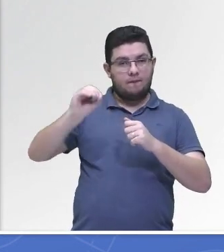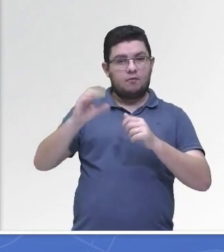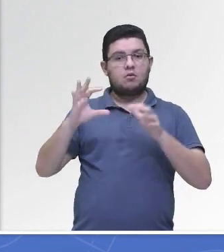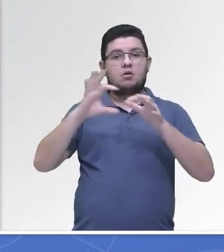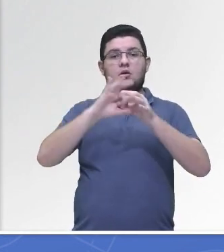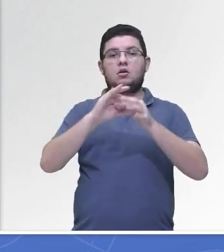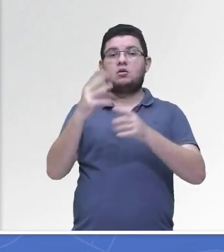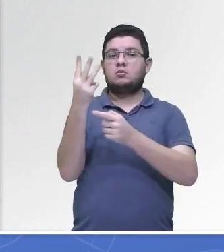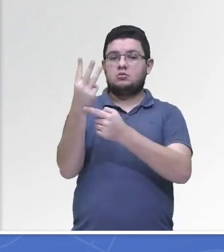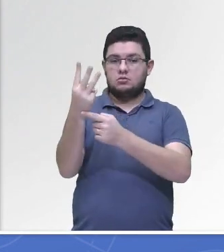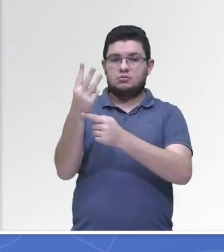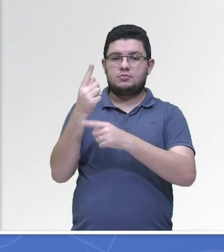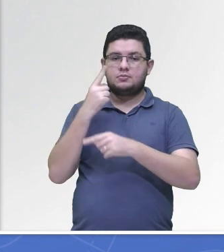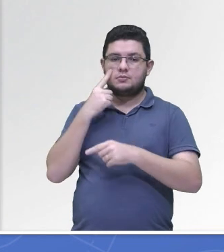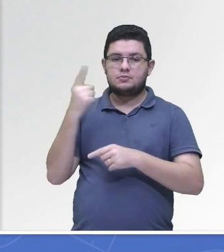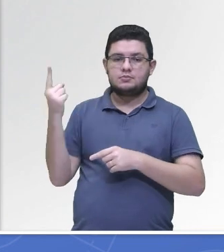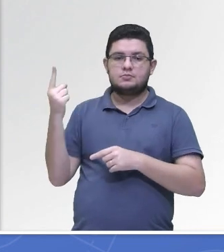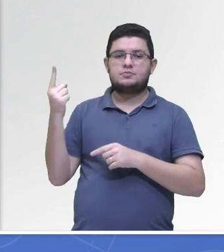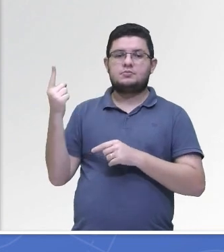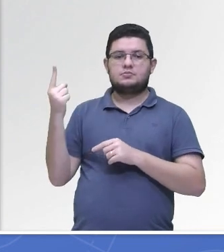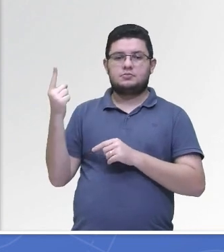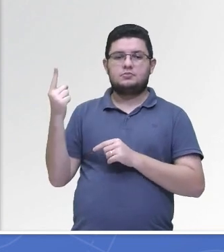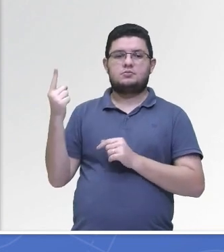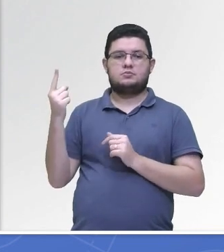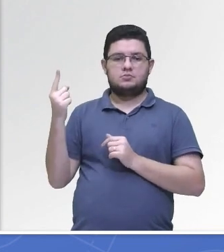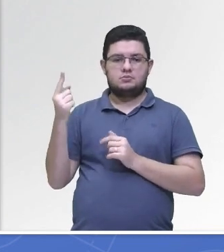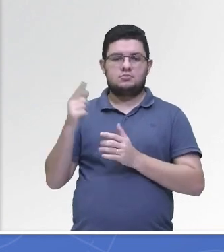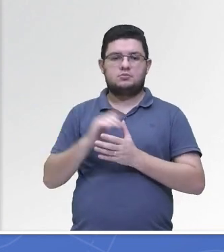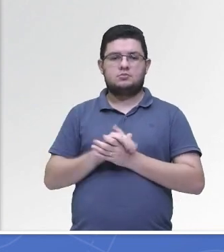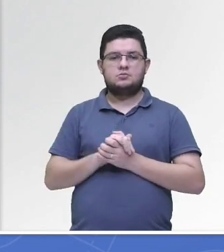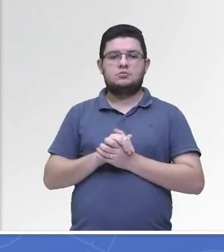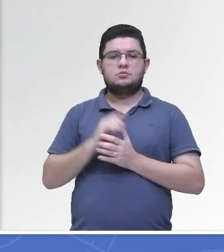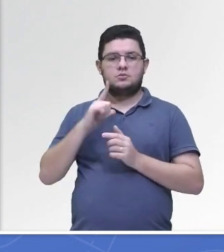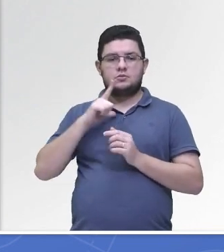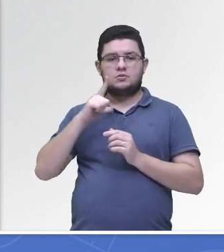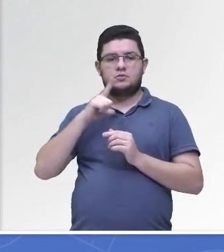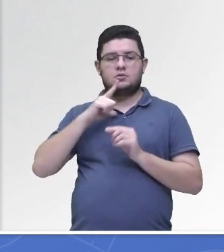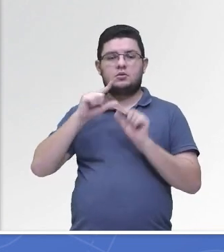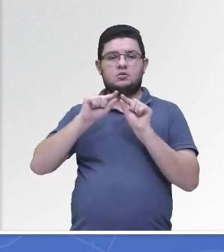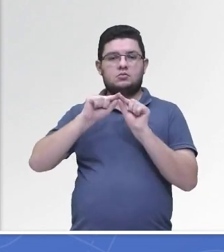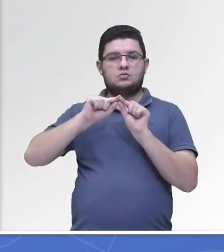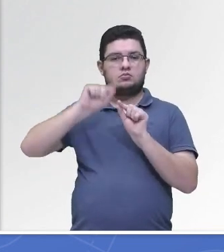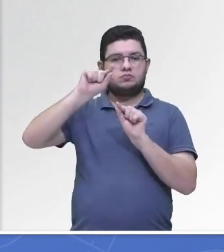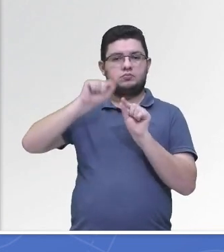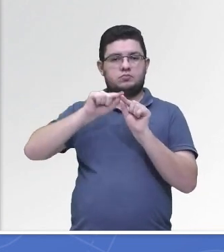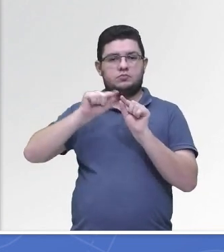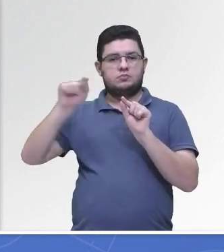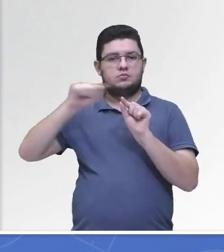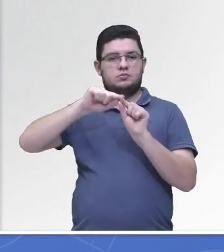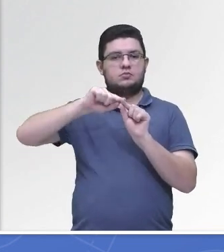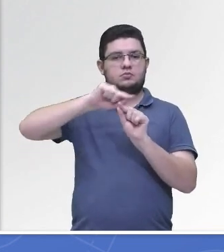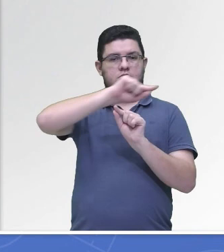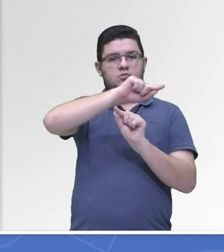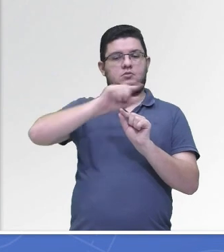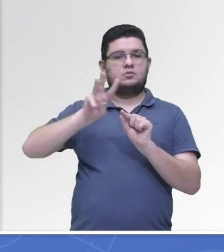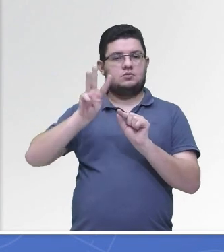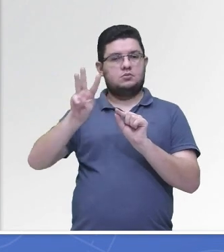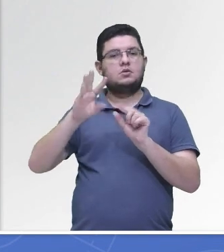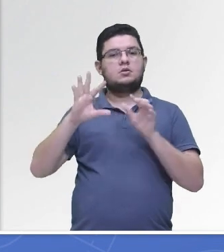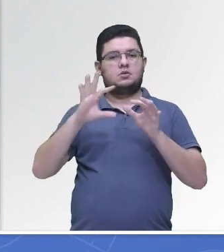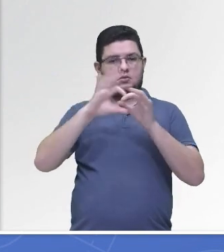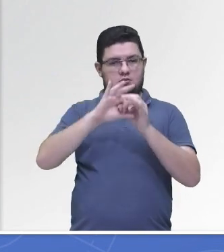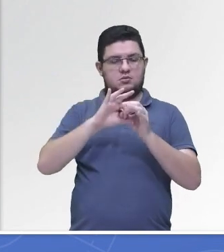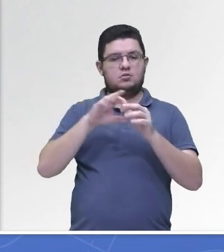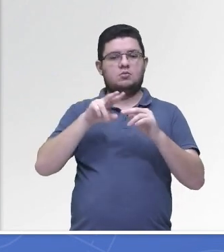tem um carbono. Esse aqui é terciário, porque está ligado a 1, 2, 3, porque ele está ligado a